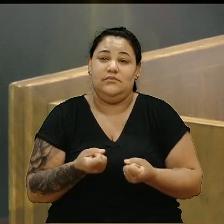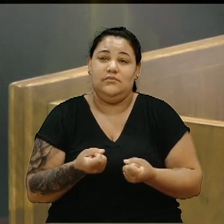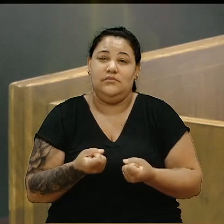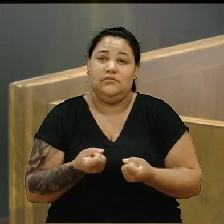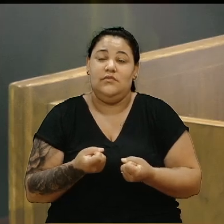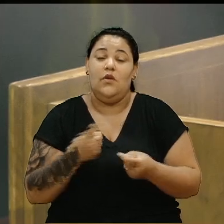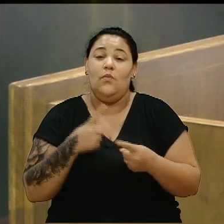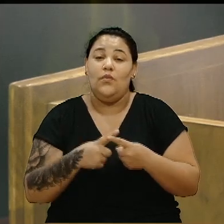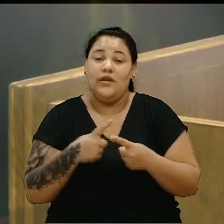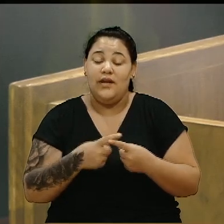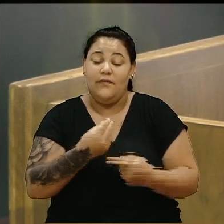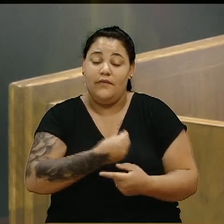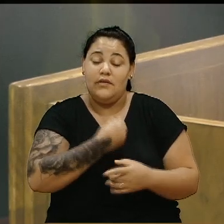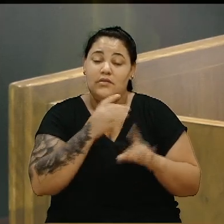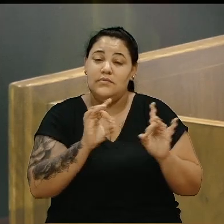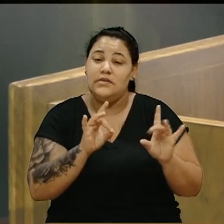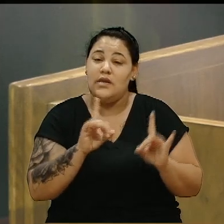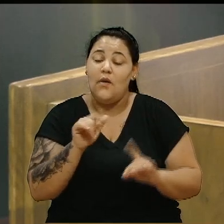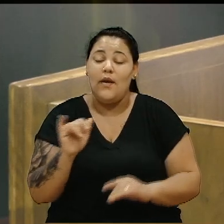vidas raras importam.